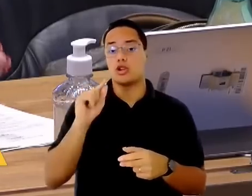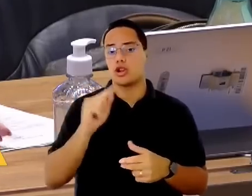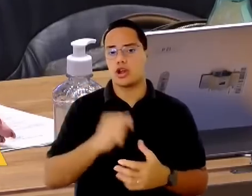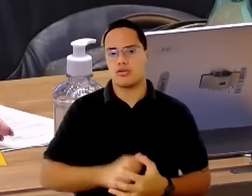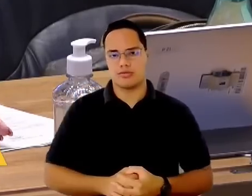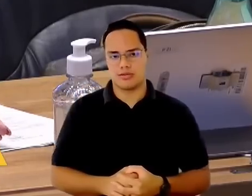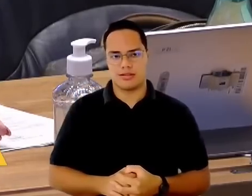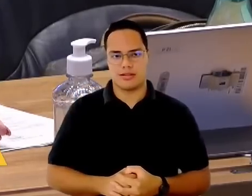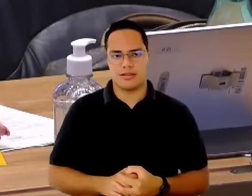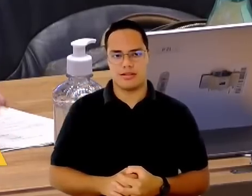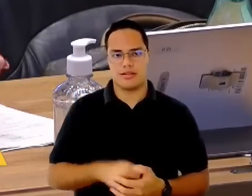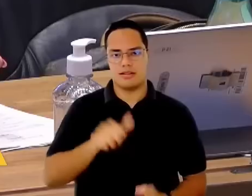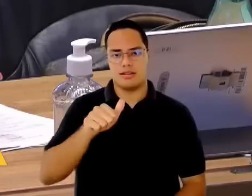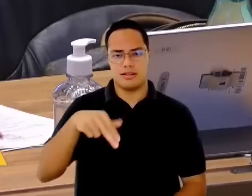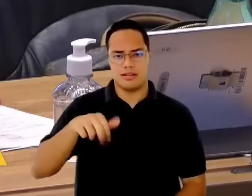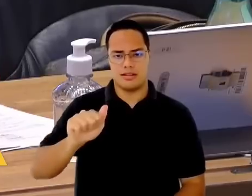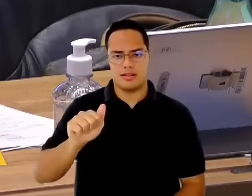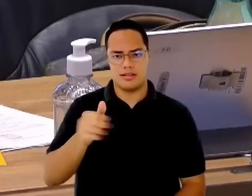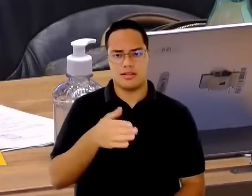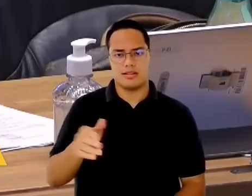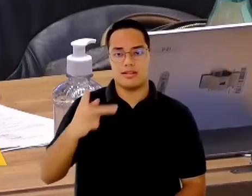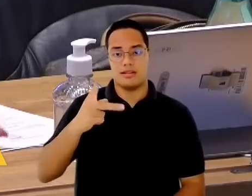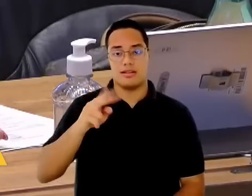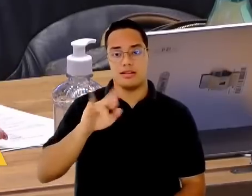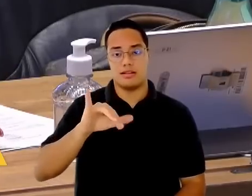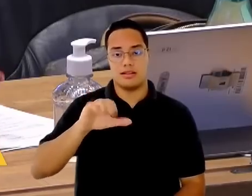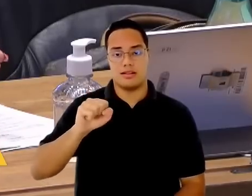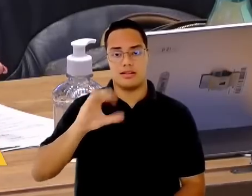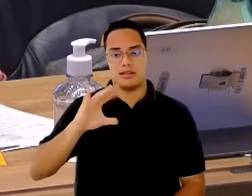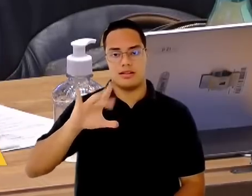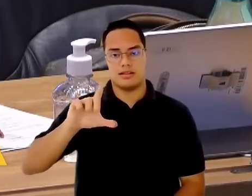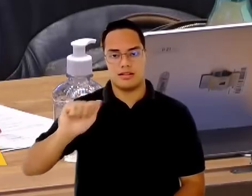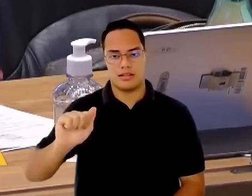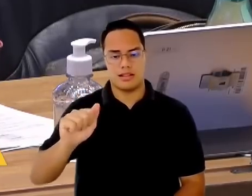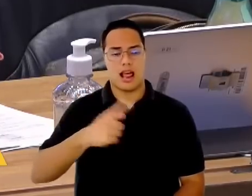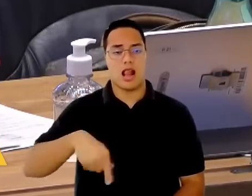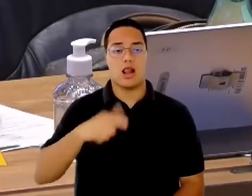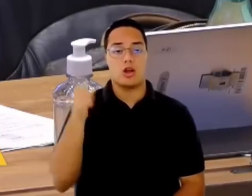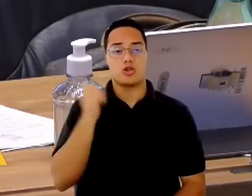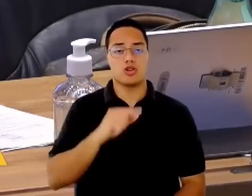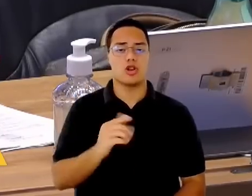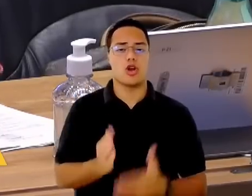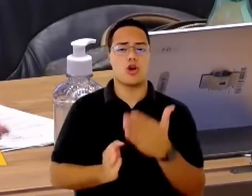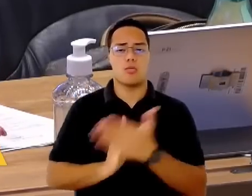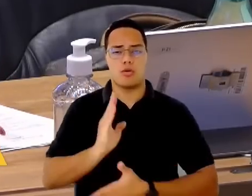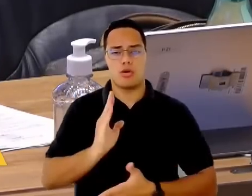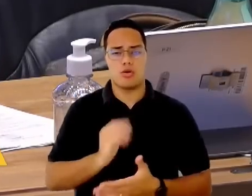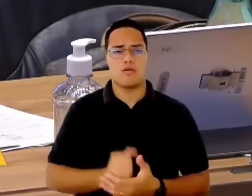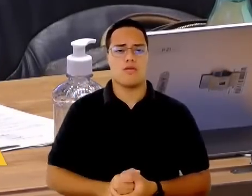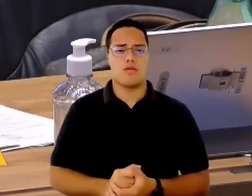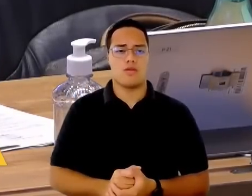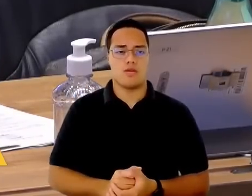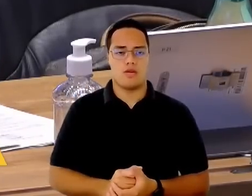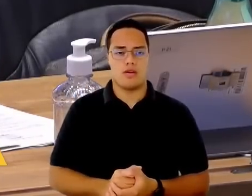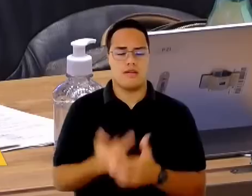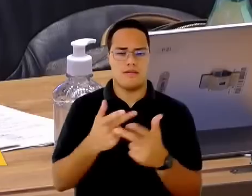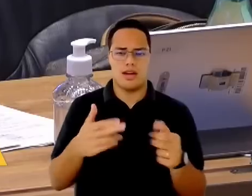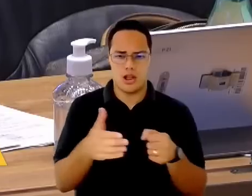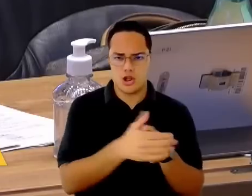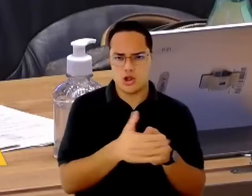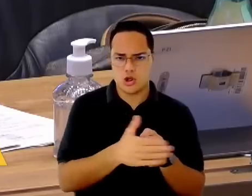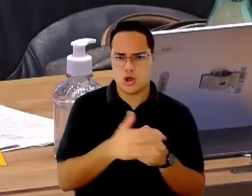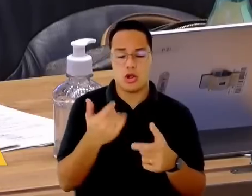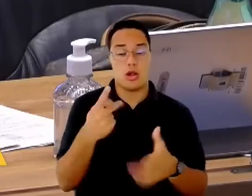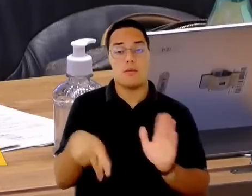Ana Priscila nós conseguimos aprovar a quebra de sigilo telemático e telefônico dela então